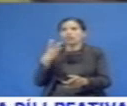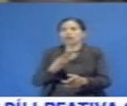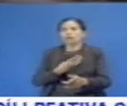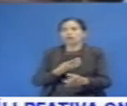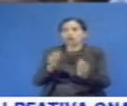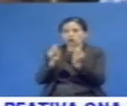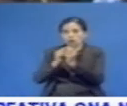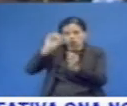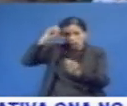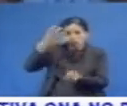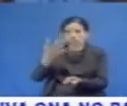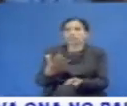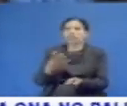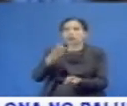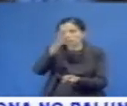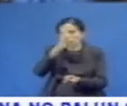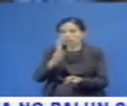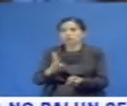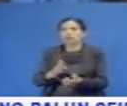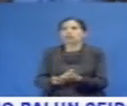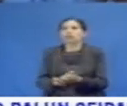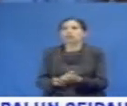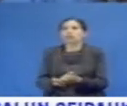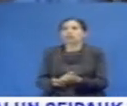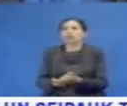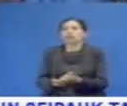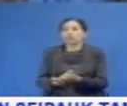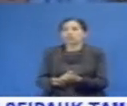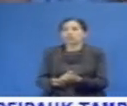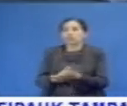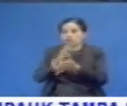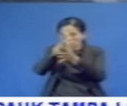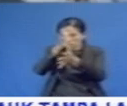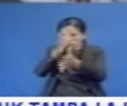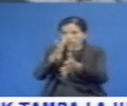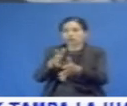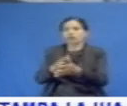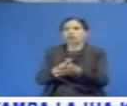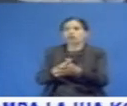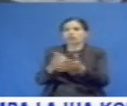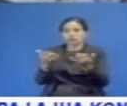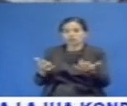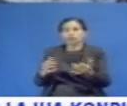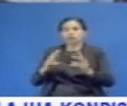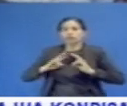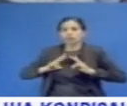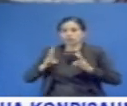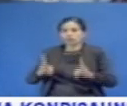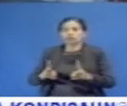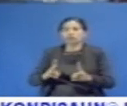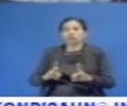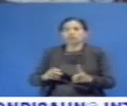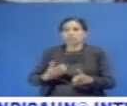graça Maroma Gnian, o milagre Maroma Gnian, no abonia, ali, mau ali, sira, herói, sirnia, clamar voto,